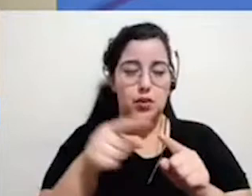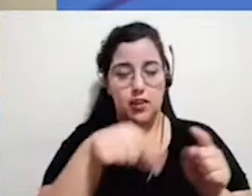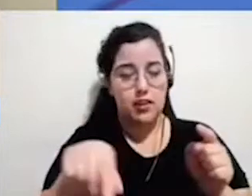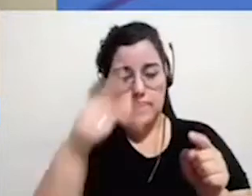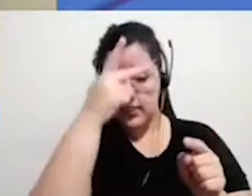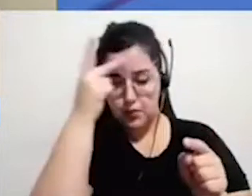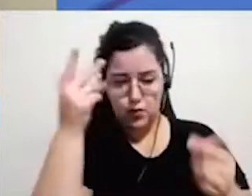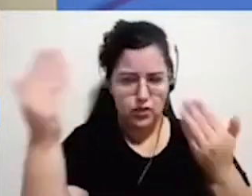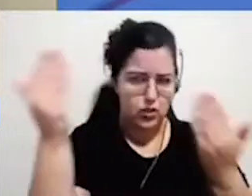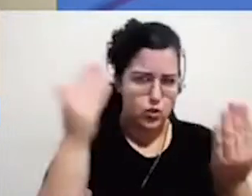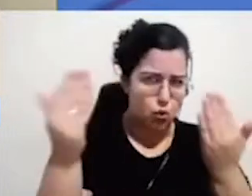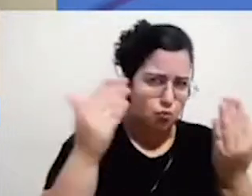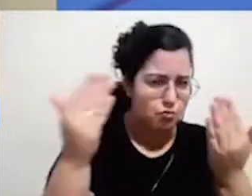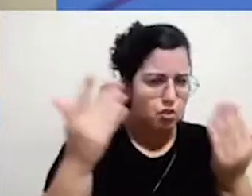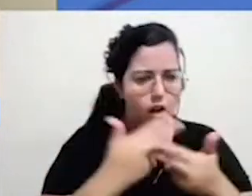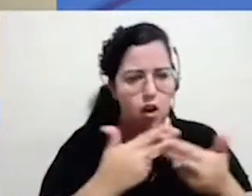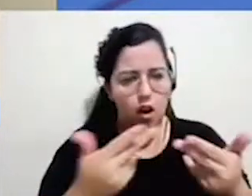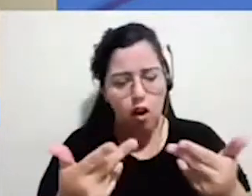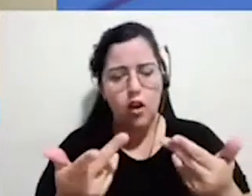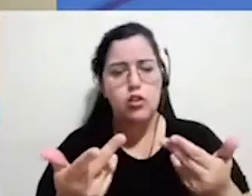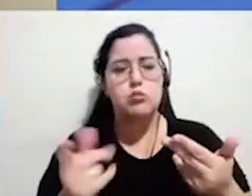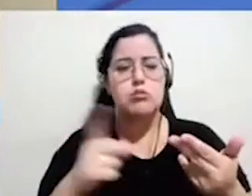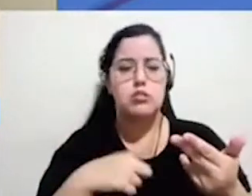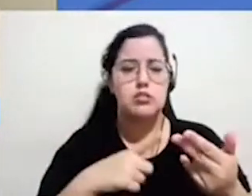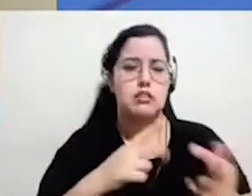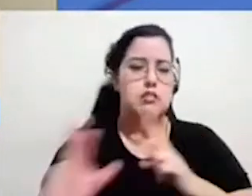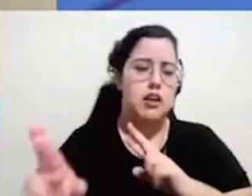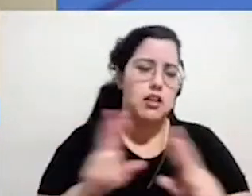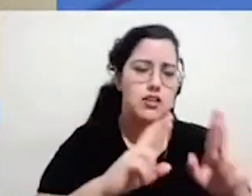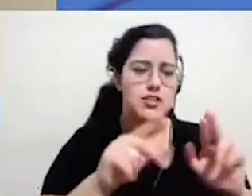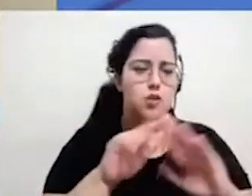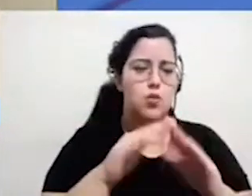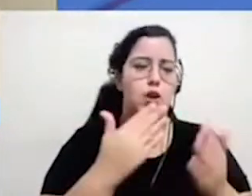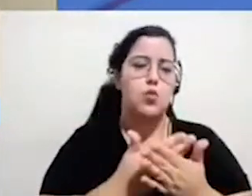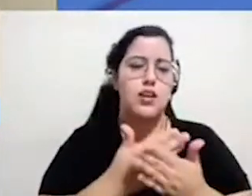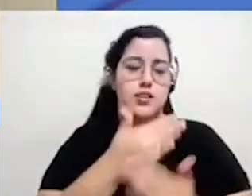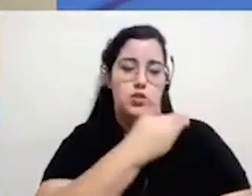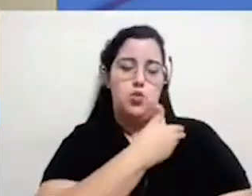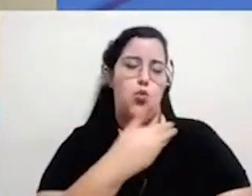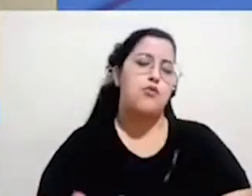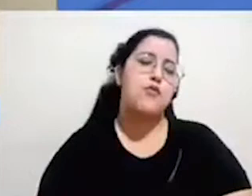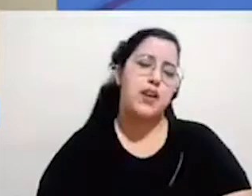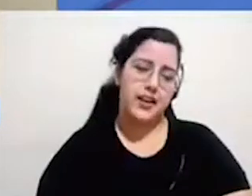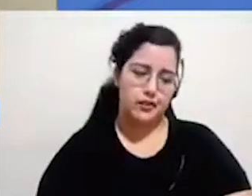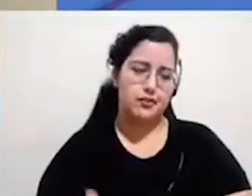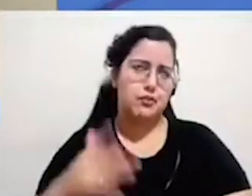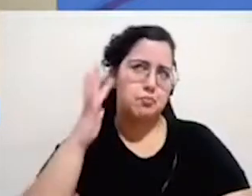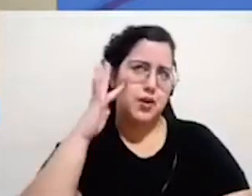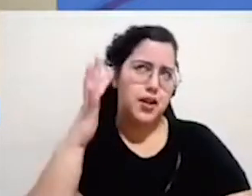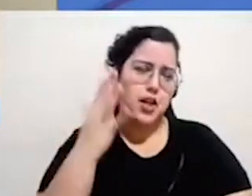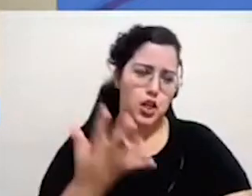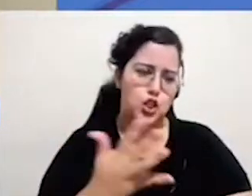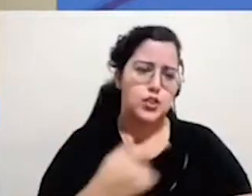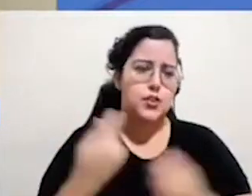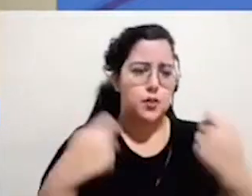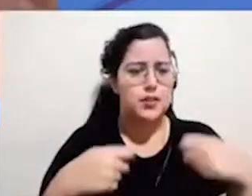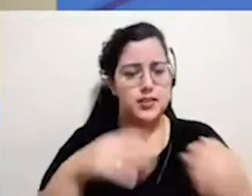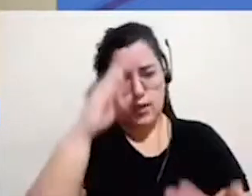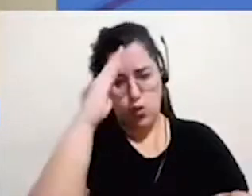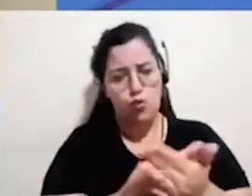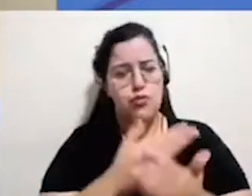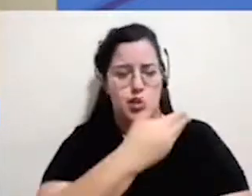existe em relação à educação pública, sabe? Uhum. A gente precisa confiar